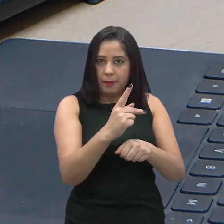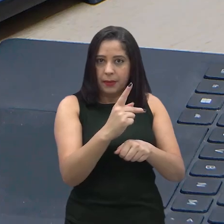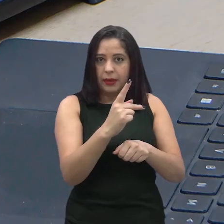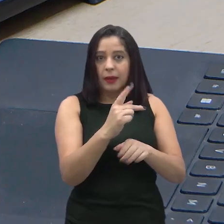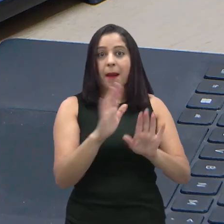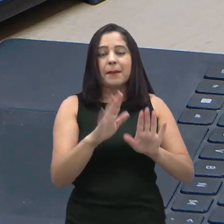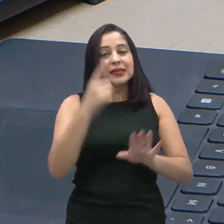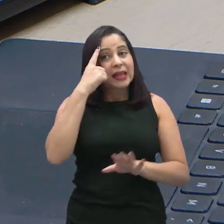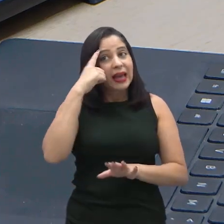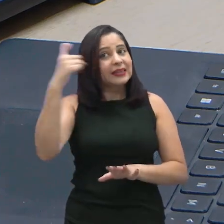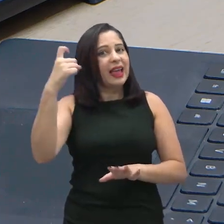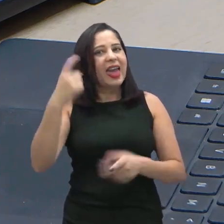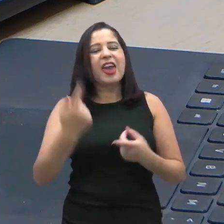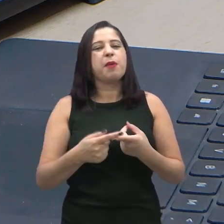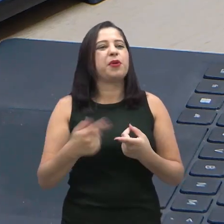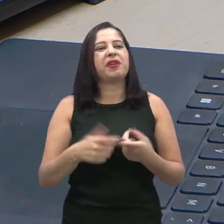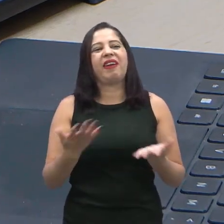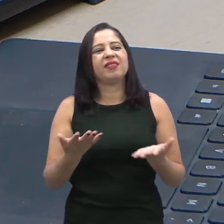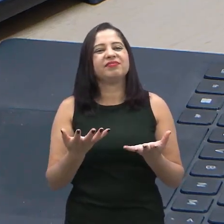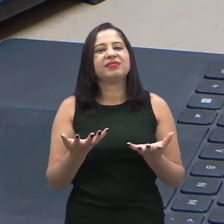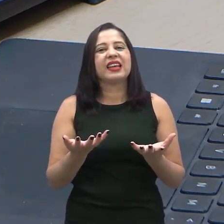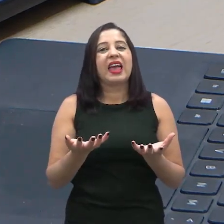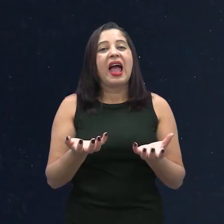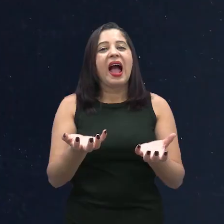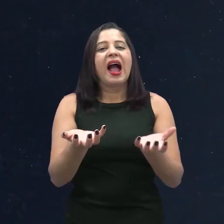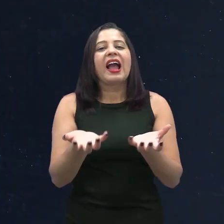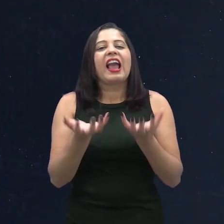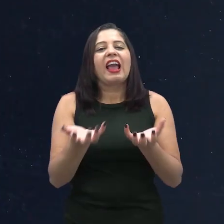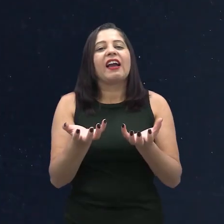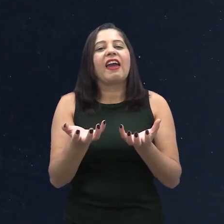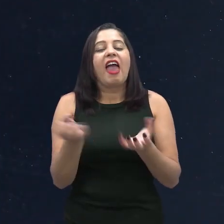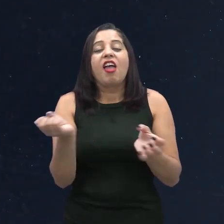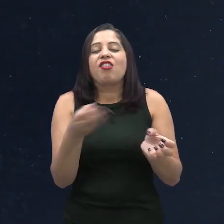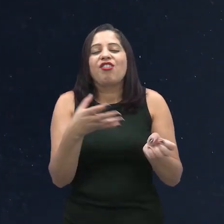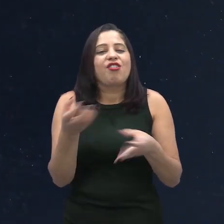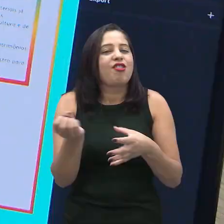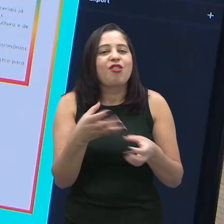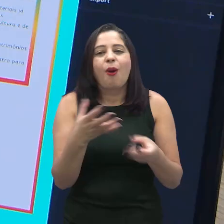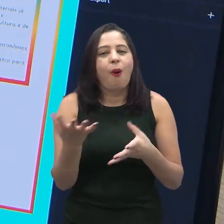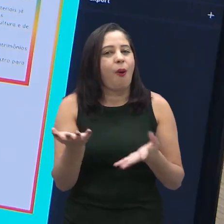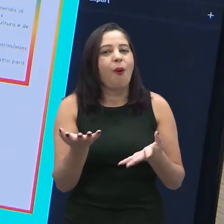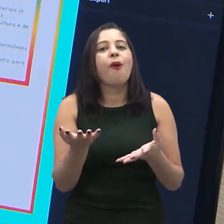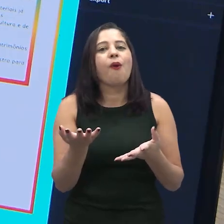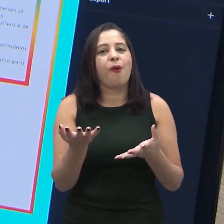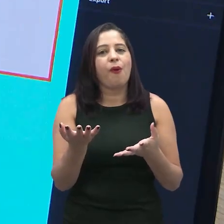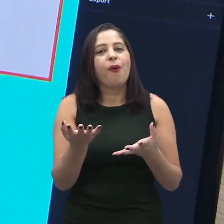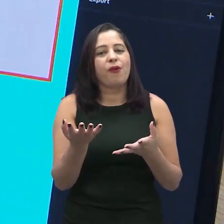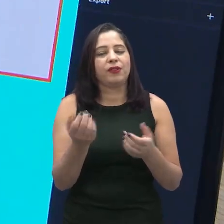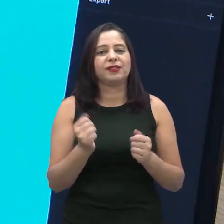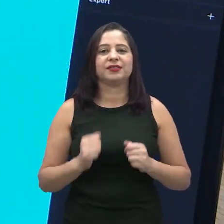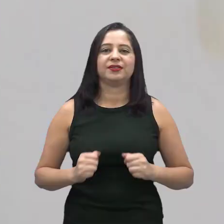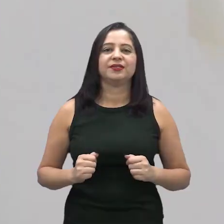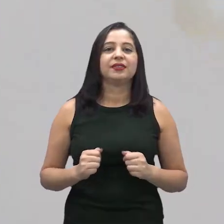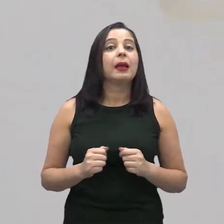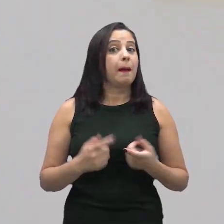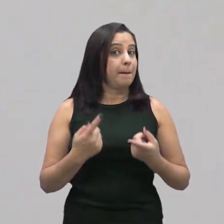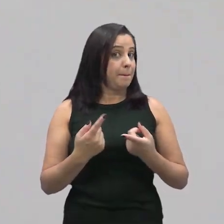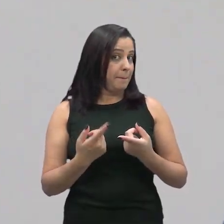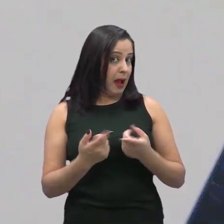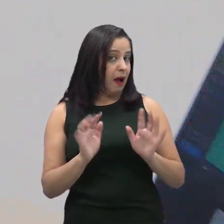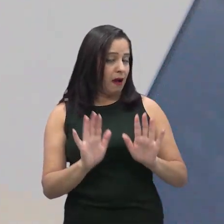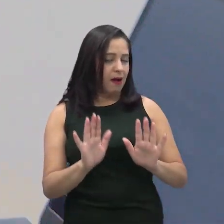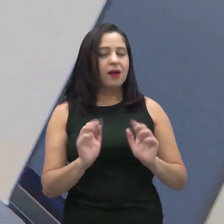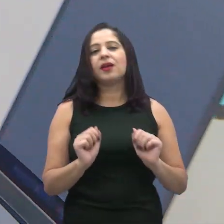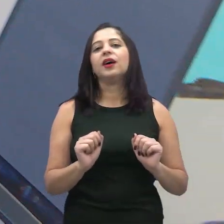participativo surgiu da ideia de fugir do padrão de acervo institucionalizado e torná-lo mais dinâmico. Para que isso